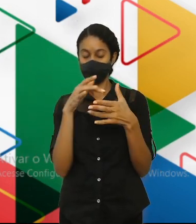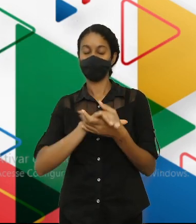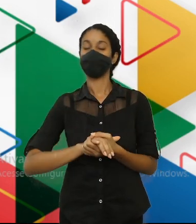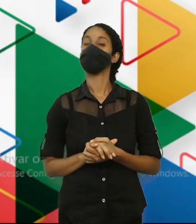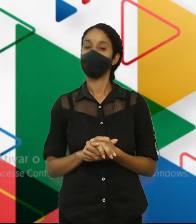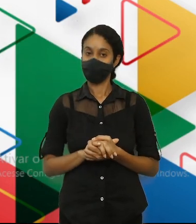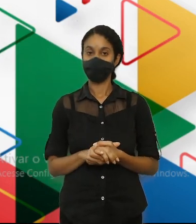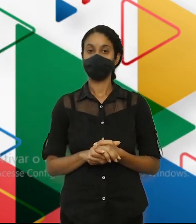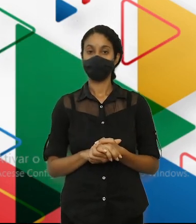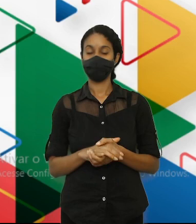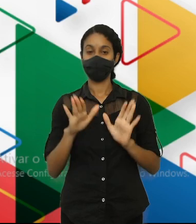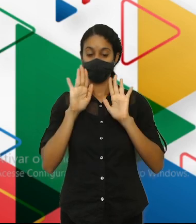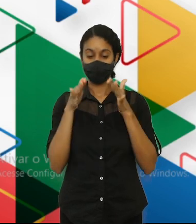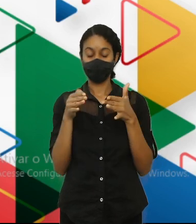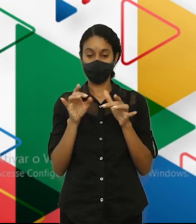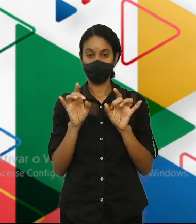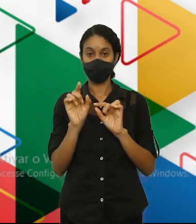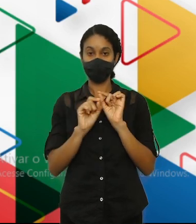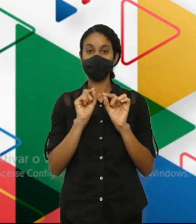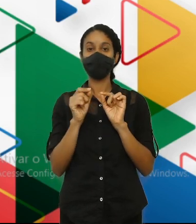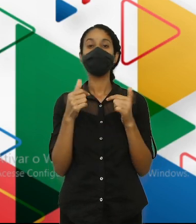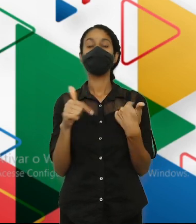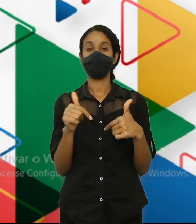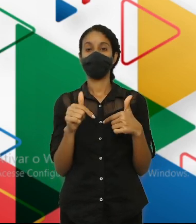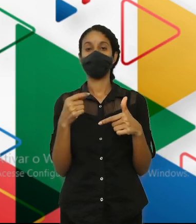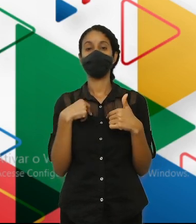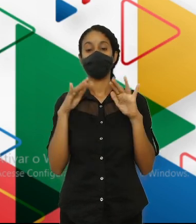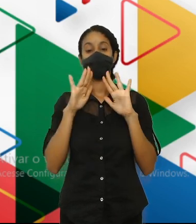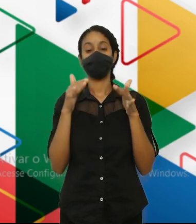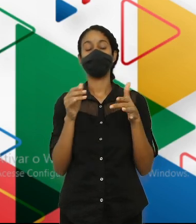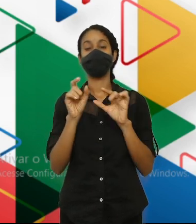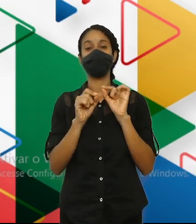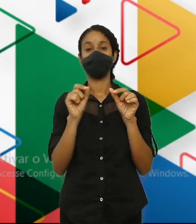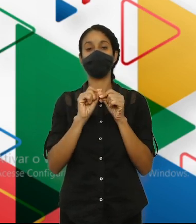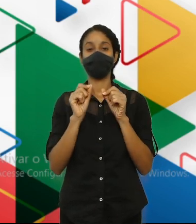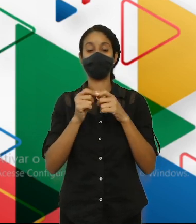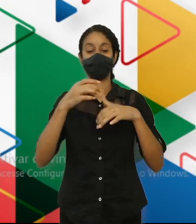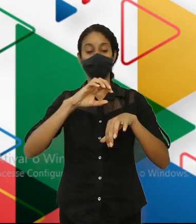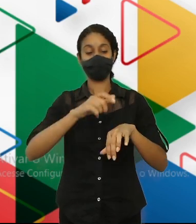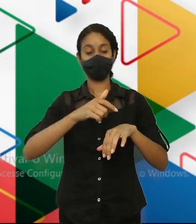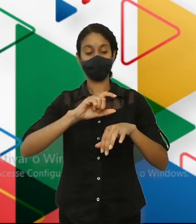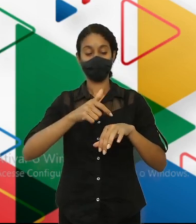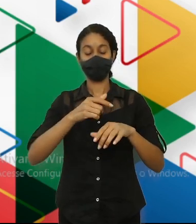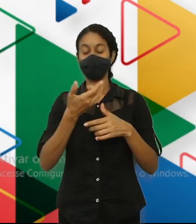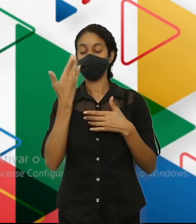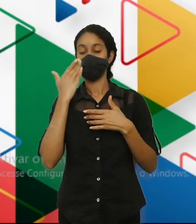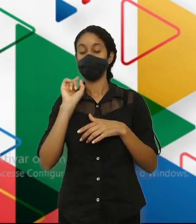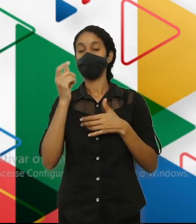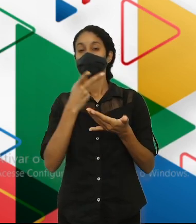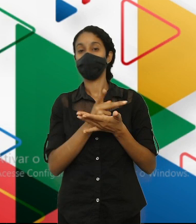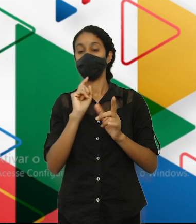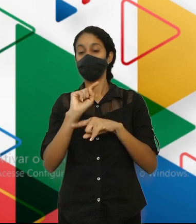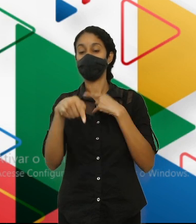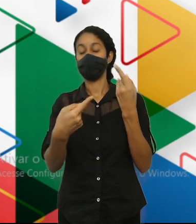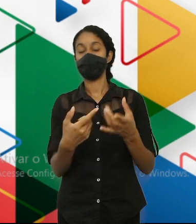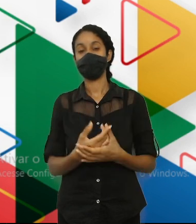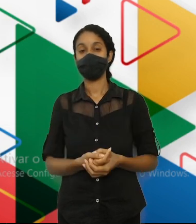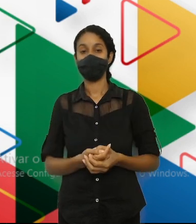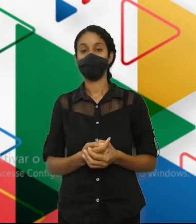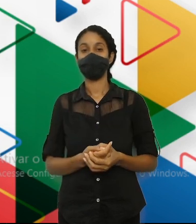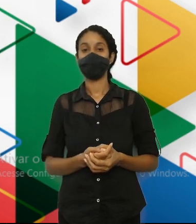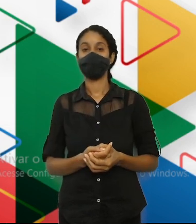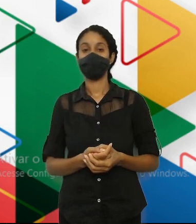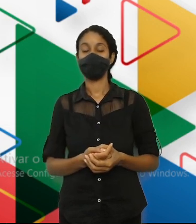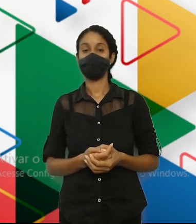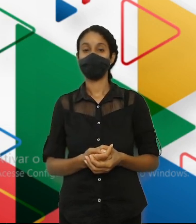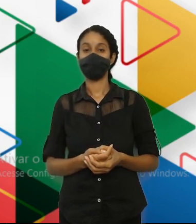função e elas estão tão focadas nesse trabalho. Eu estou tão focado em colocar parafuso na placa que eu não sei nem o que é que acontece com essa placa quando ela sai de